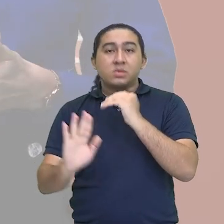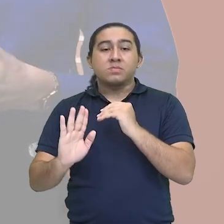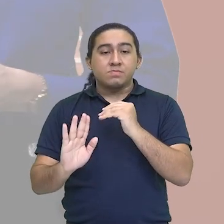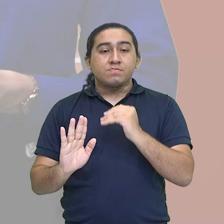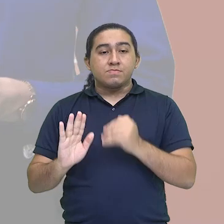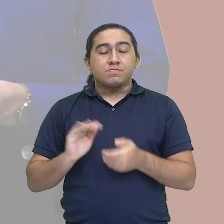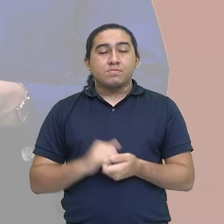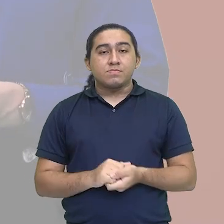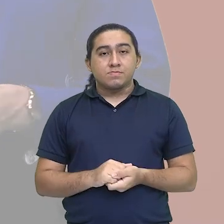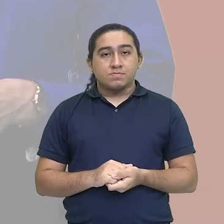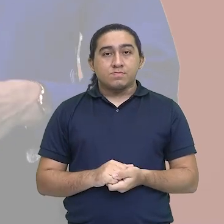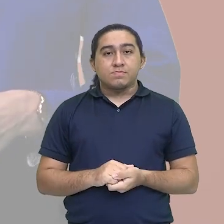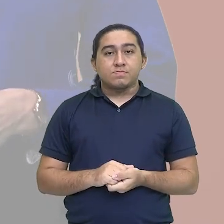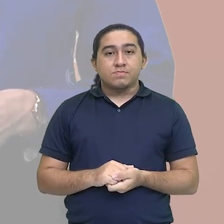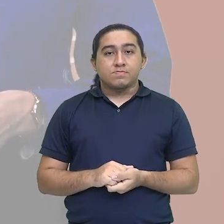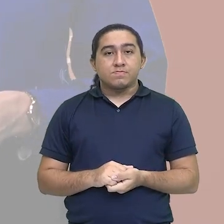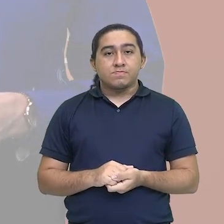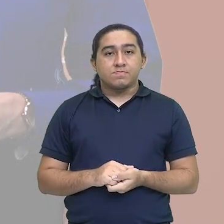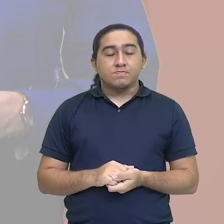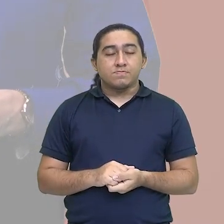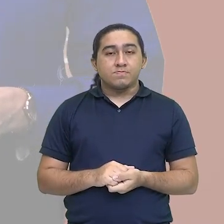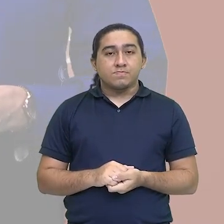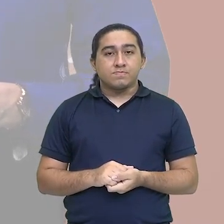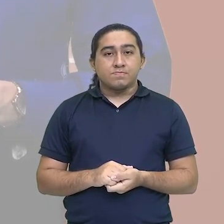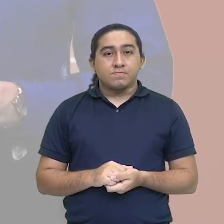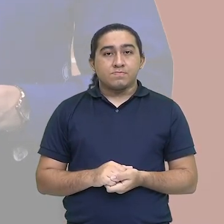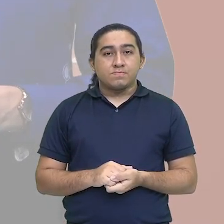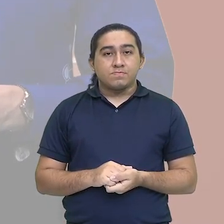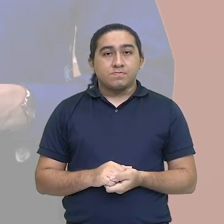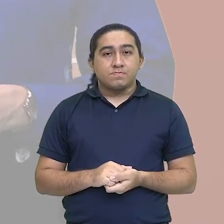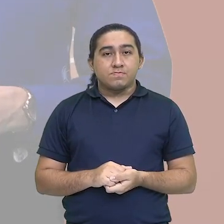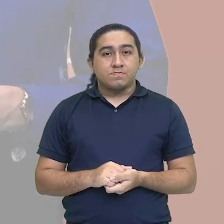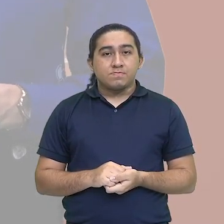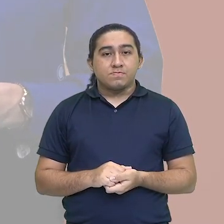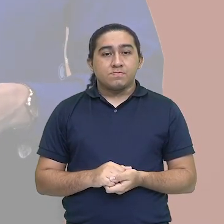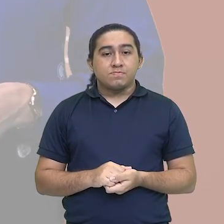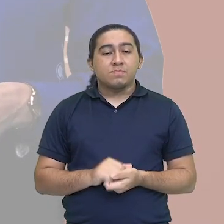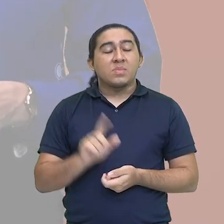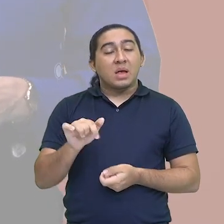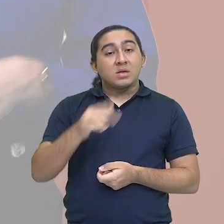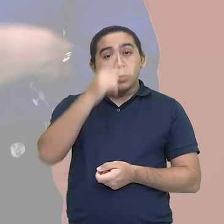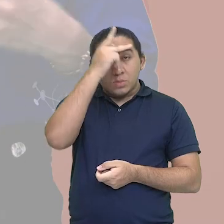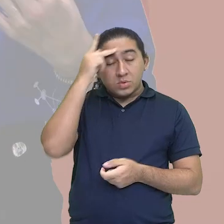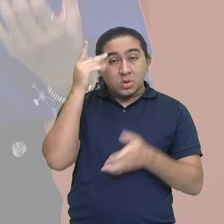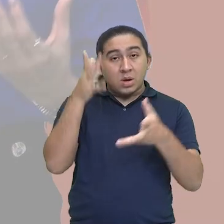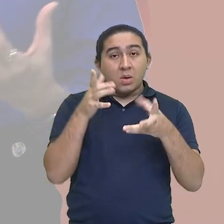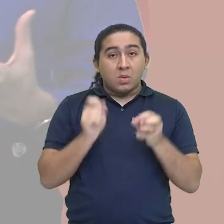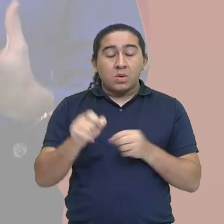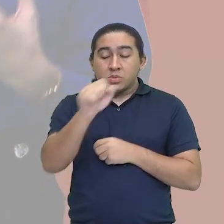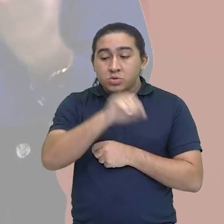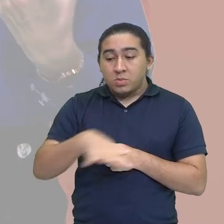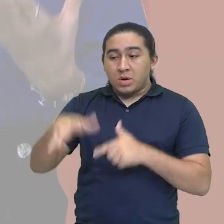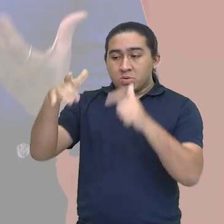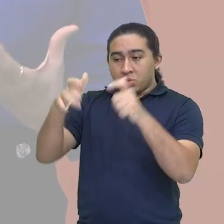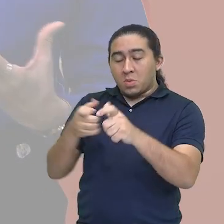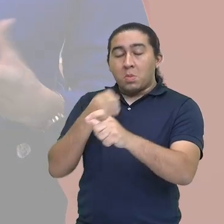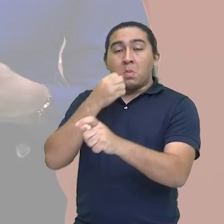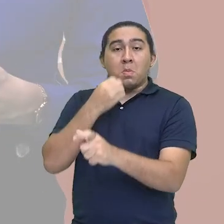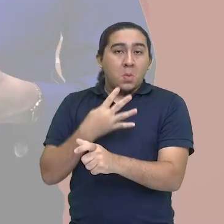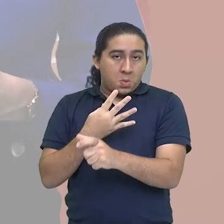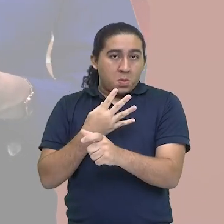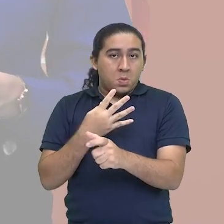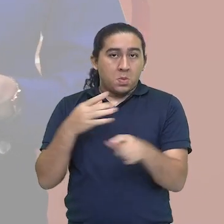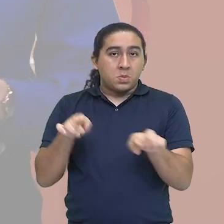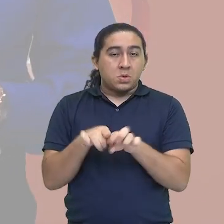de um lugar para o outro. Essas pessoas, elas vão buscar aí refúgio, né, melhores condições, vão buscar ali os